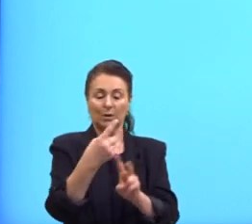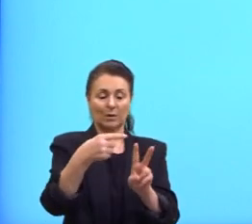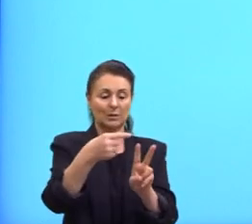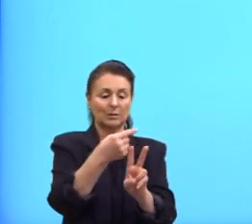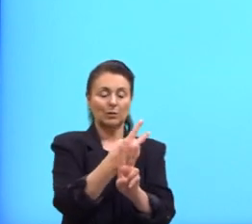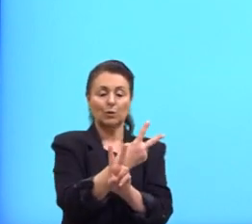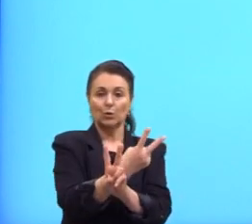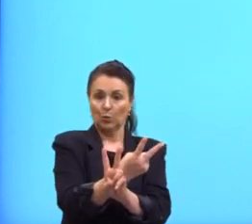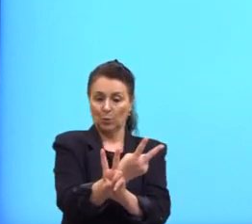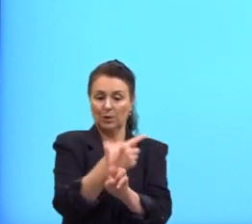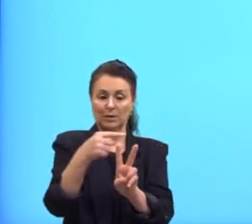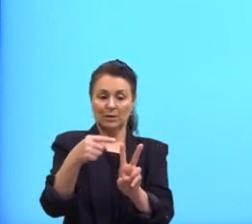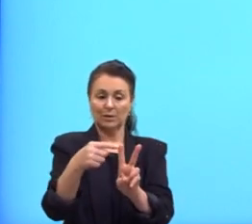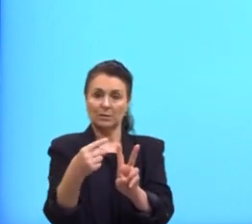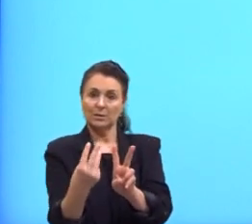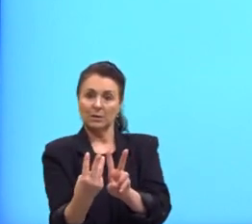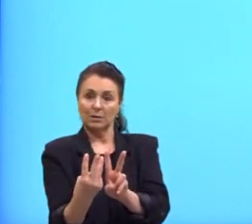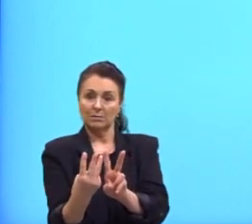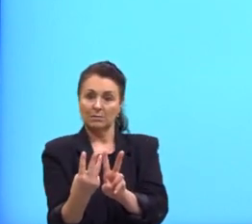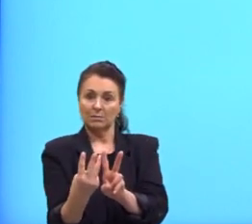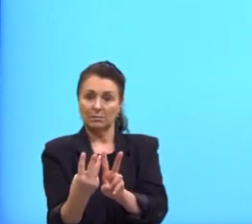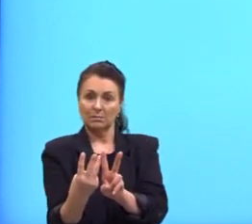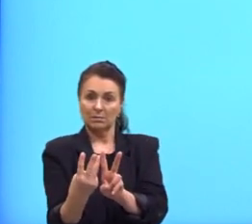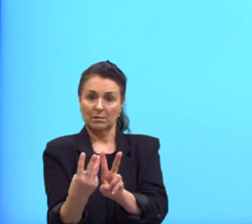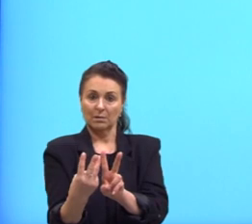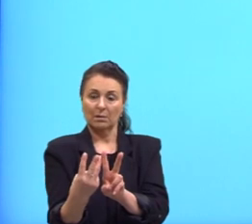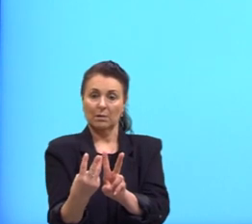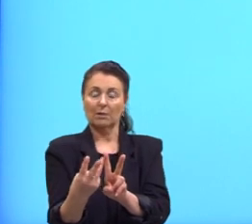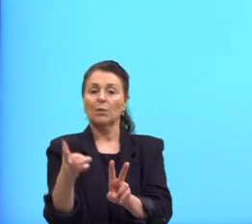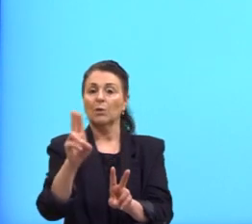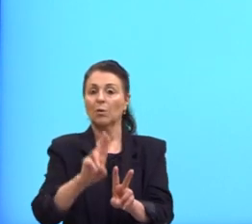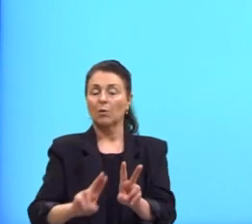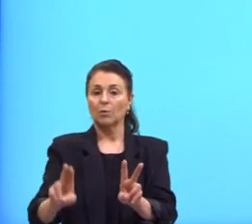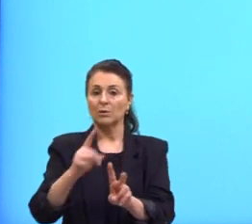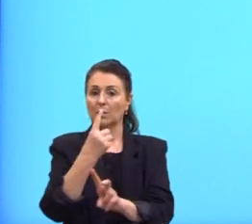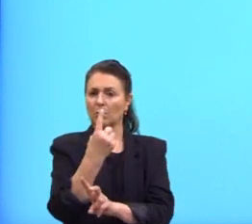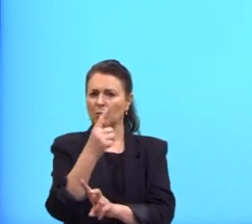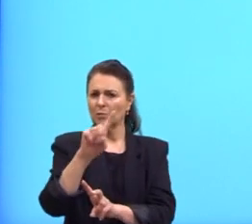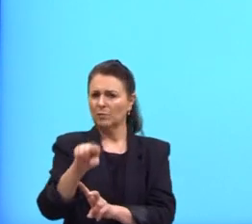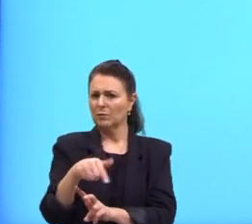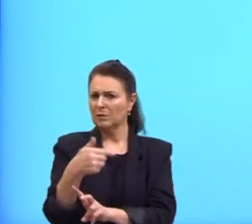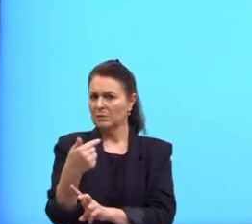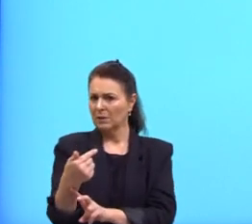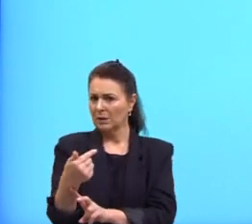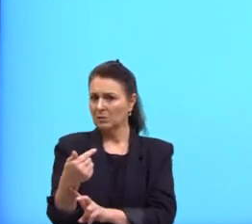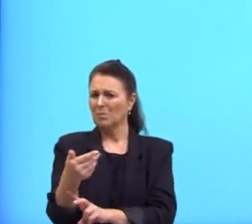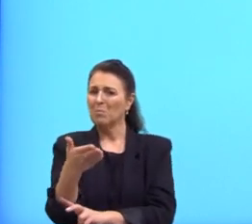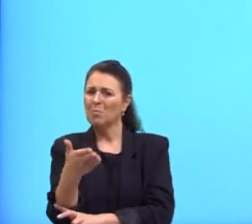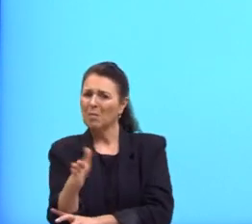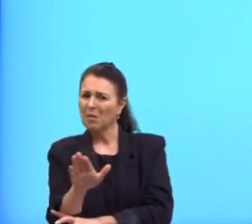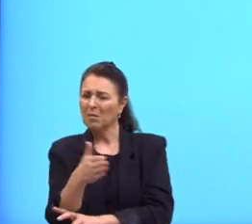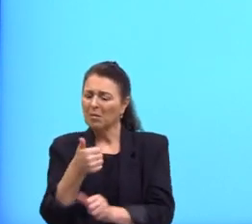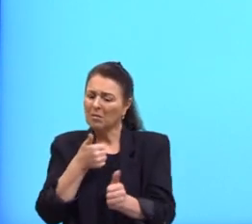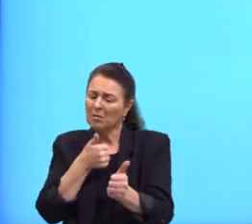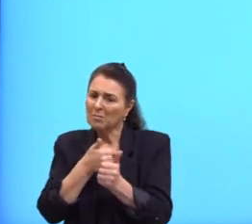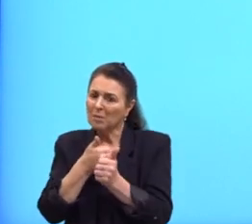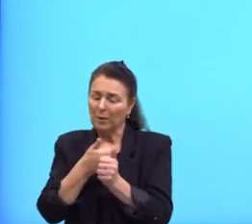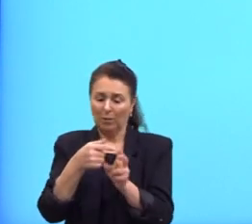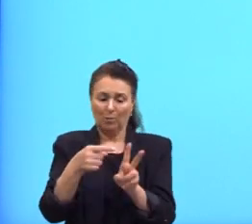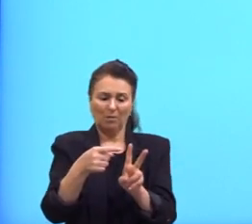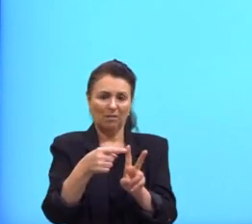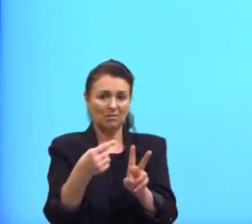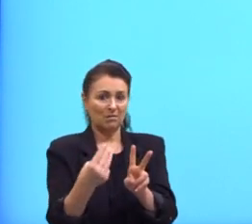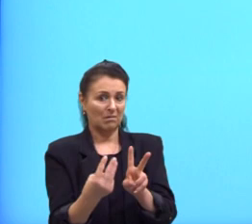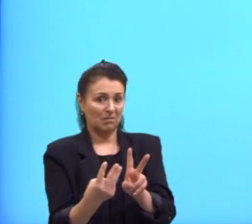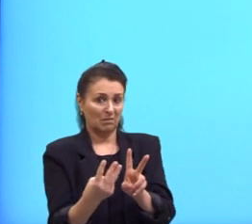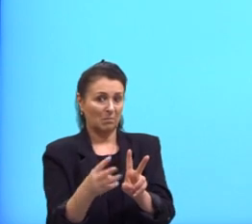o enunciado falou em e poderíamos utilizar 1,7 como valor aproximado para raiz de